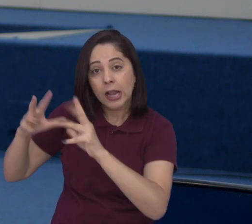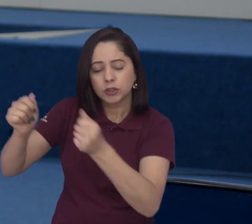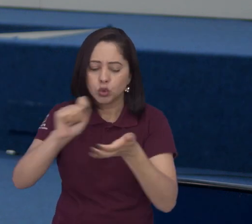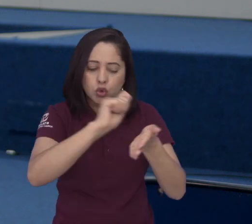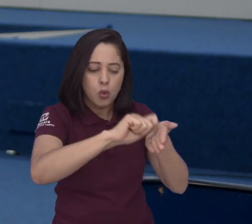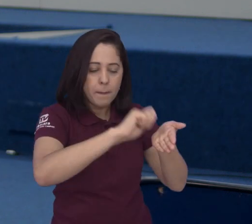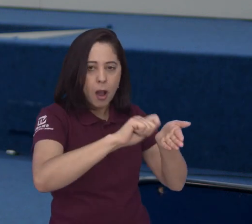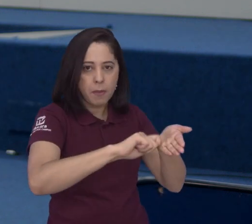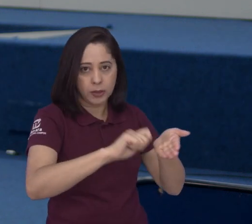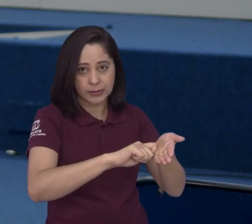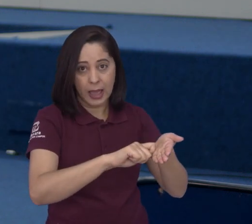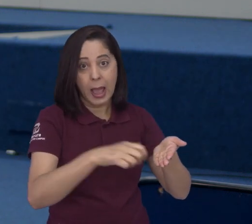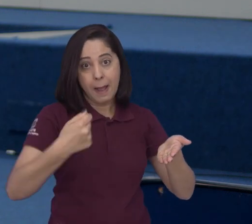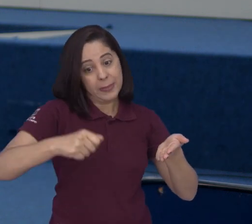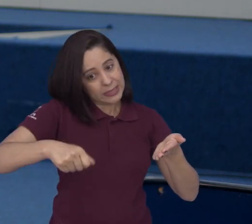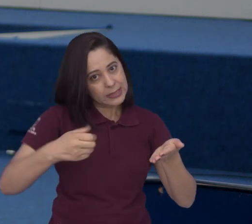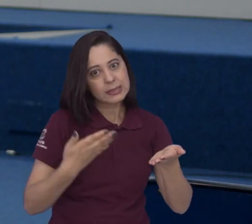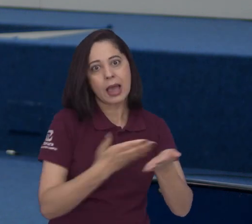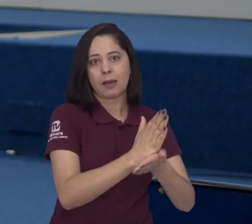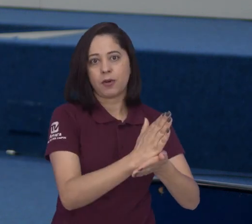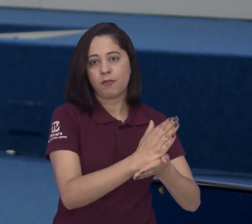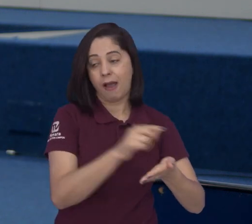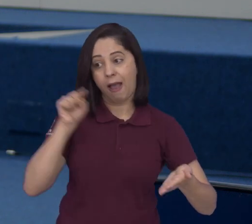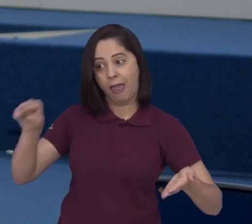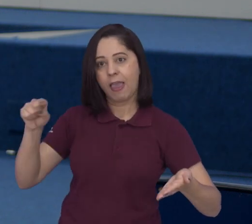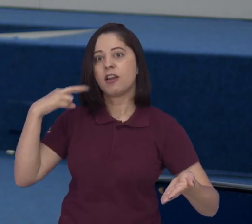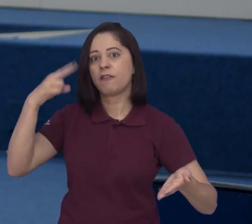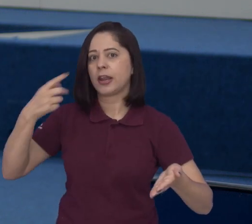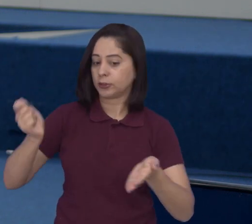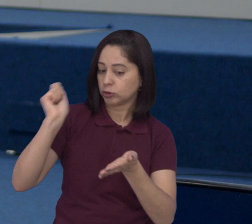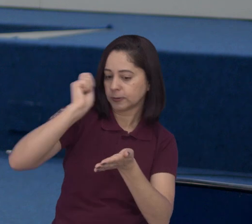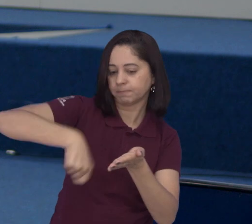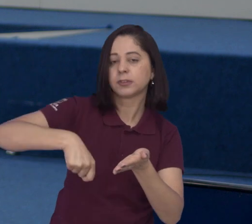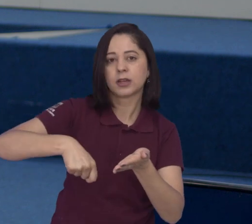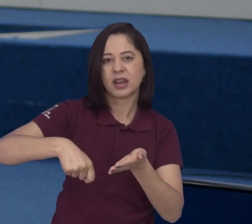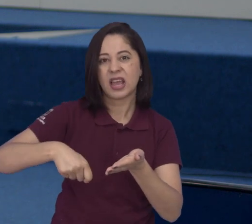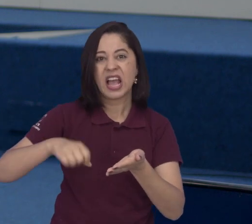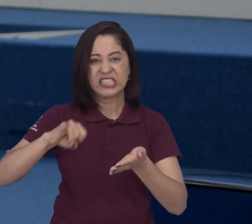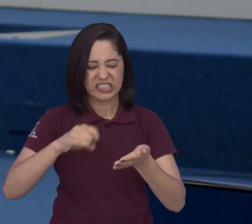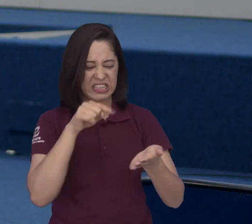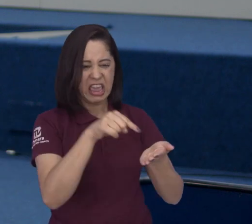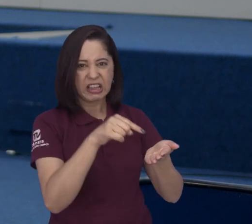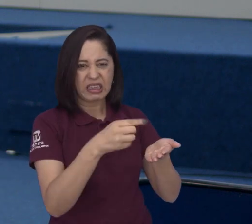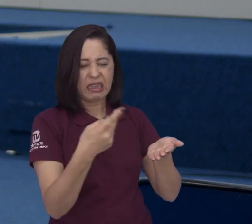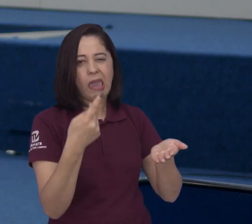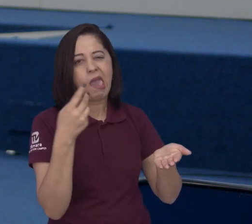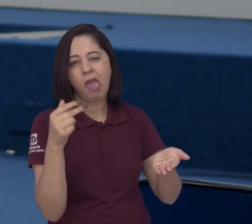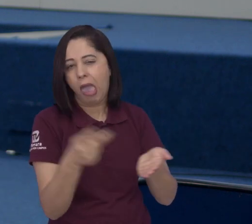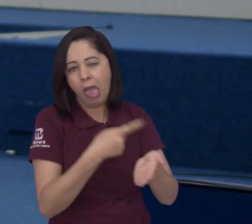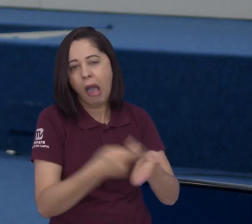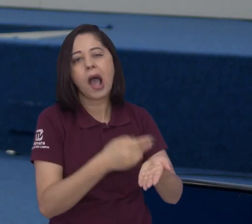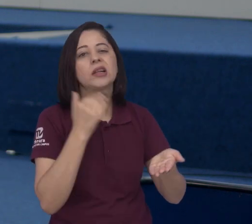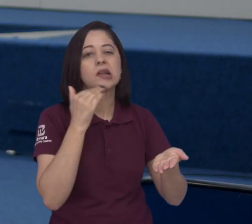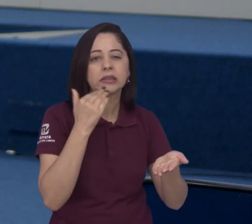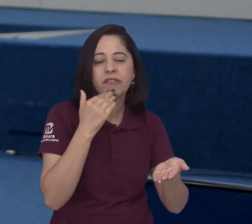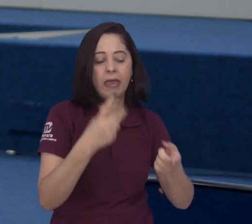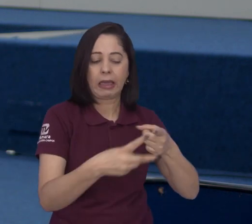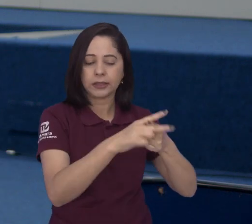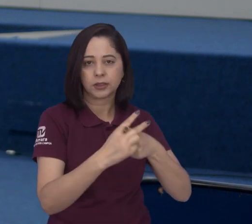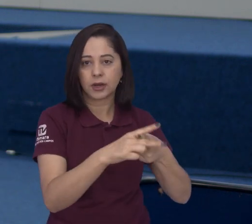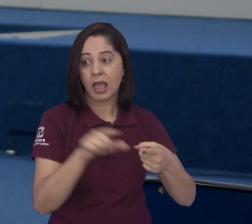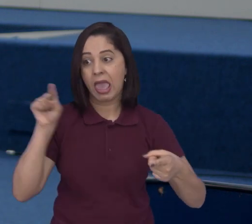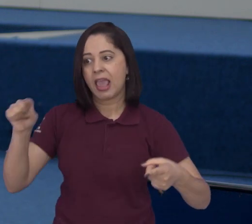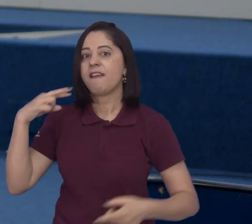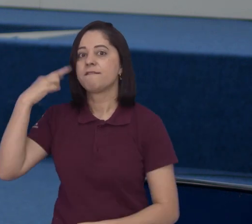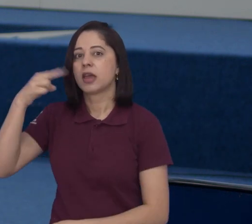ser aprovada em plenário e assinada por todos os membros da mesa diretora. Se a ata precisar ser corrigida, o pedido de